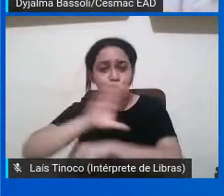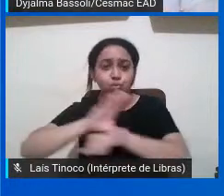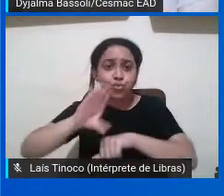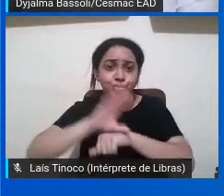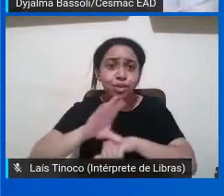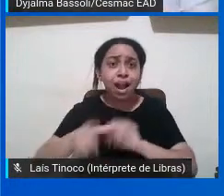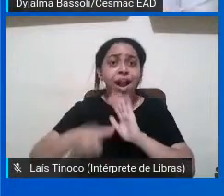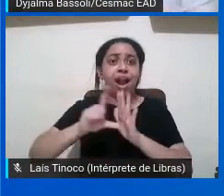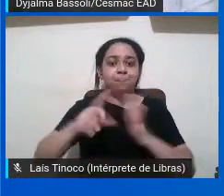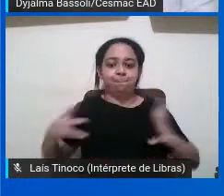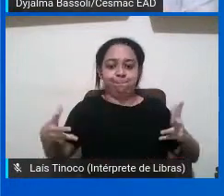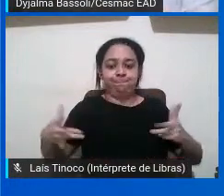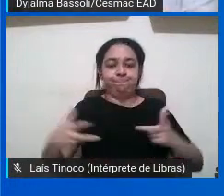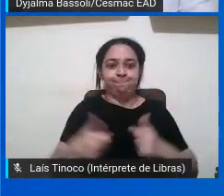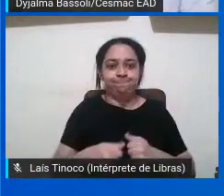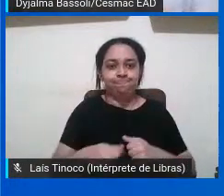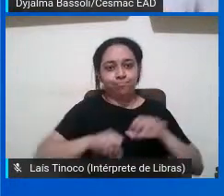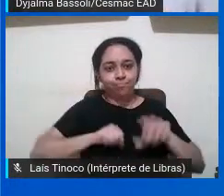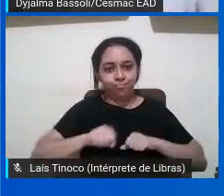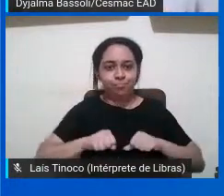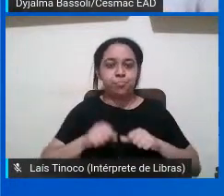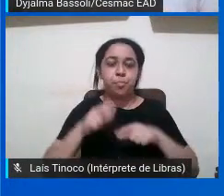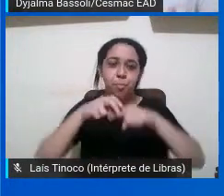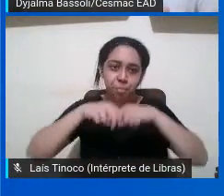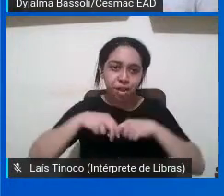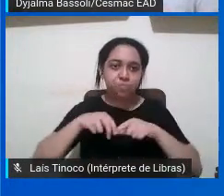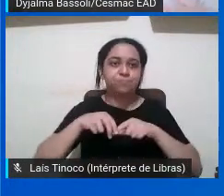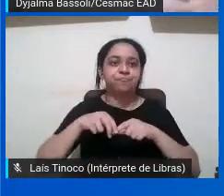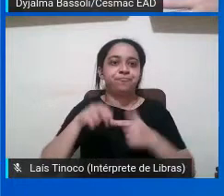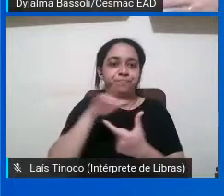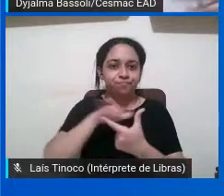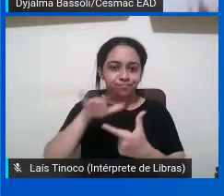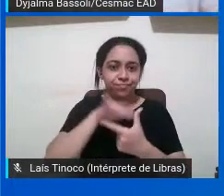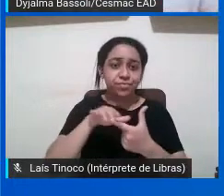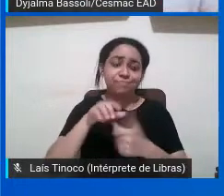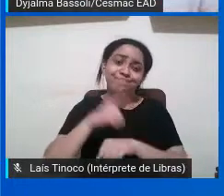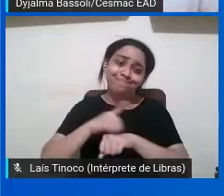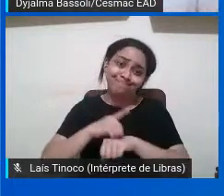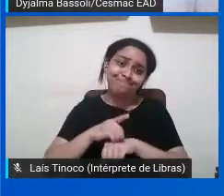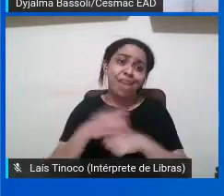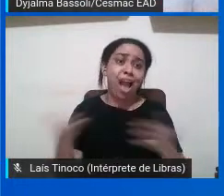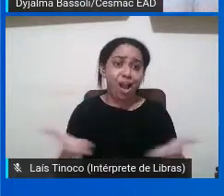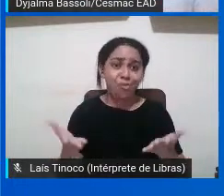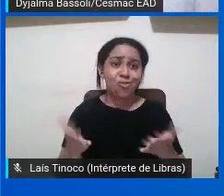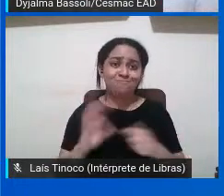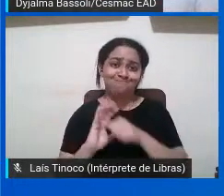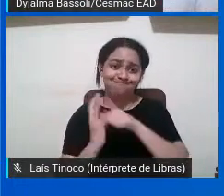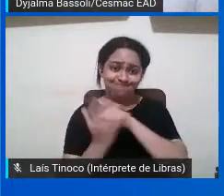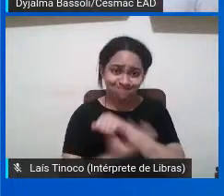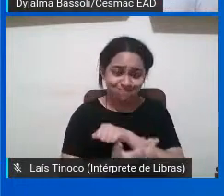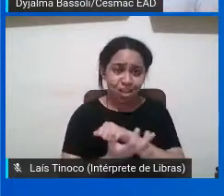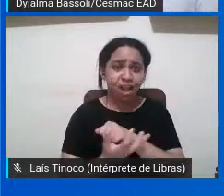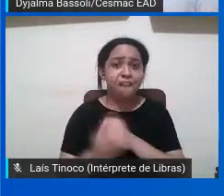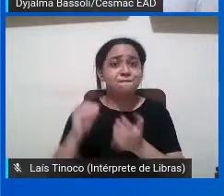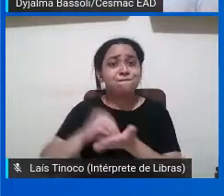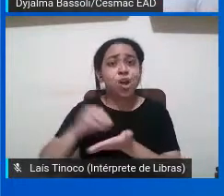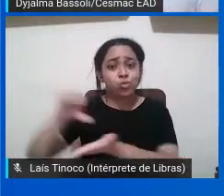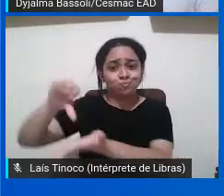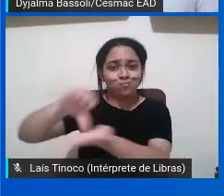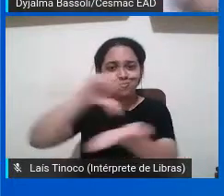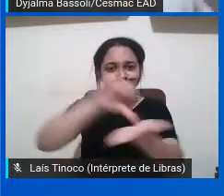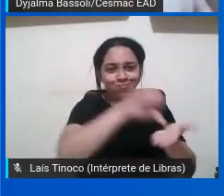competência para o letramento digital e como nós estamos na pandemia ausência dos polos funcionando não